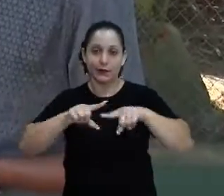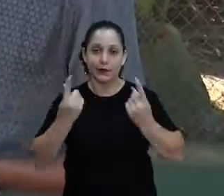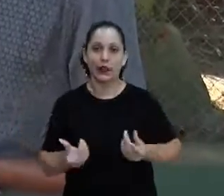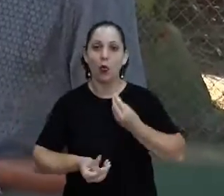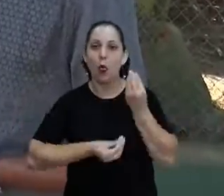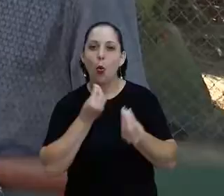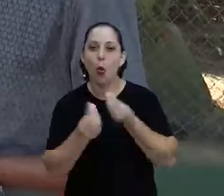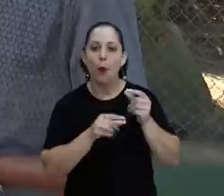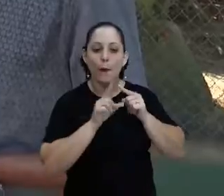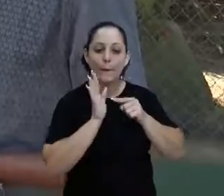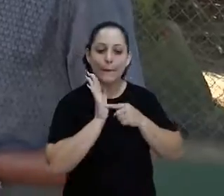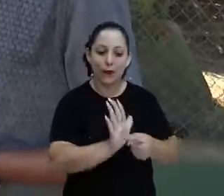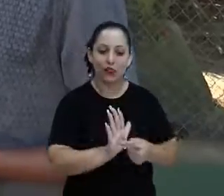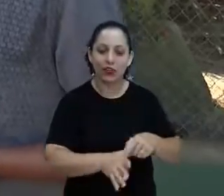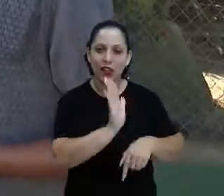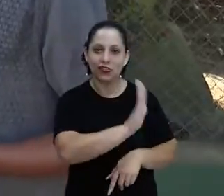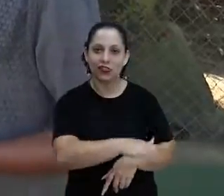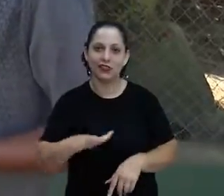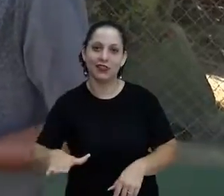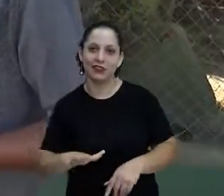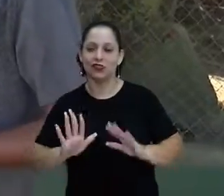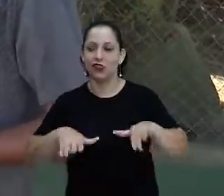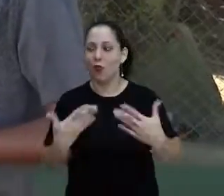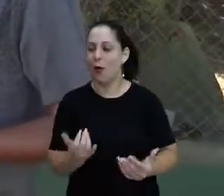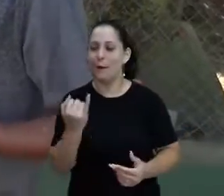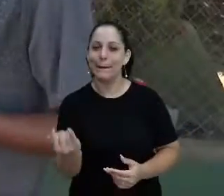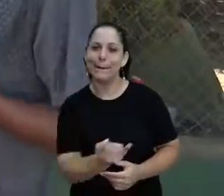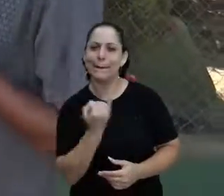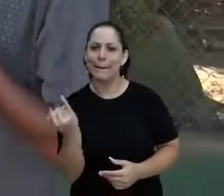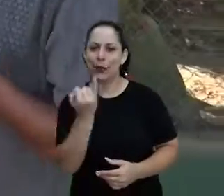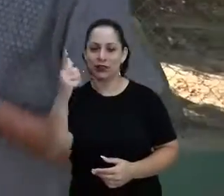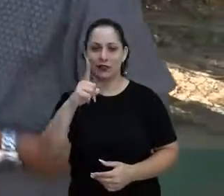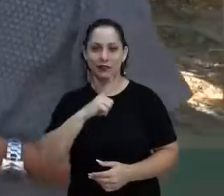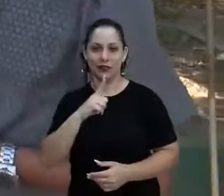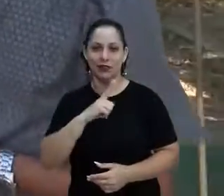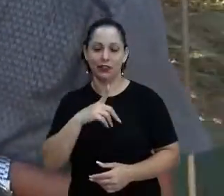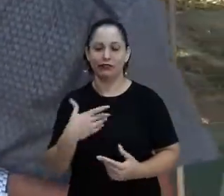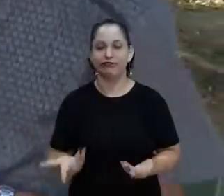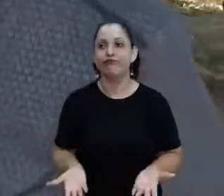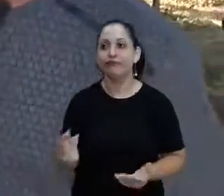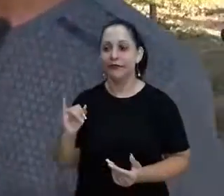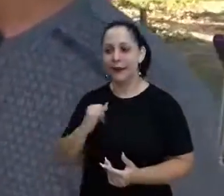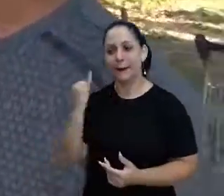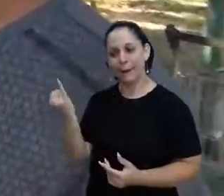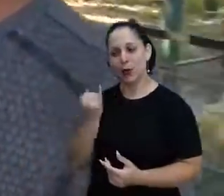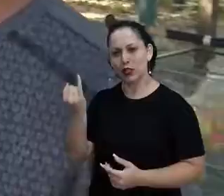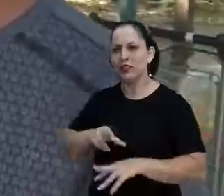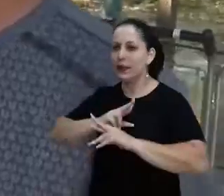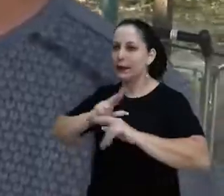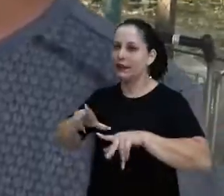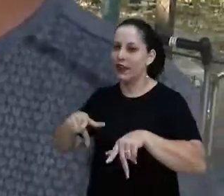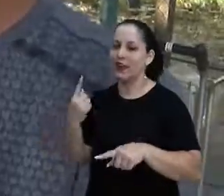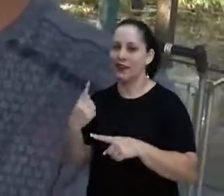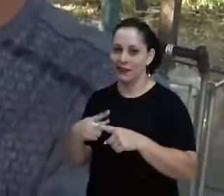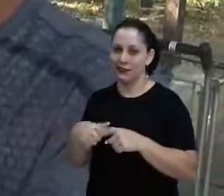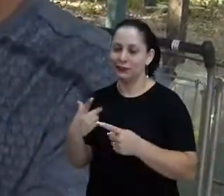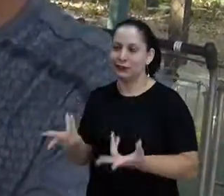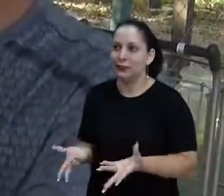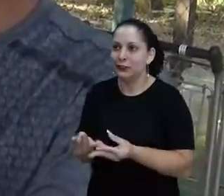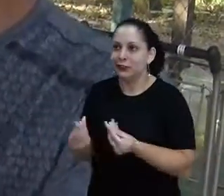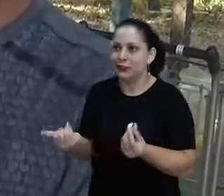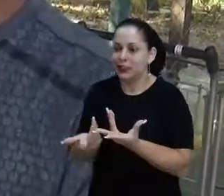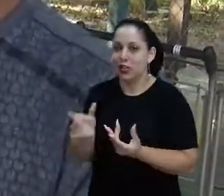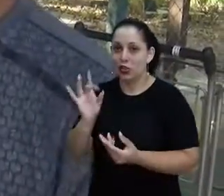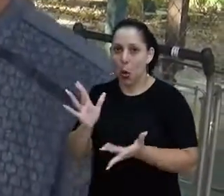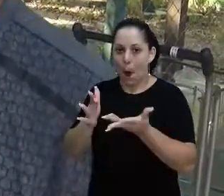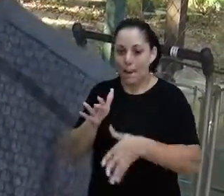para as crianças dentro do Compaz, qual a importância que o senhor acha que tem? Olha, a importância é porque é uma coisa diferente. O hóquei atualmente é